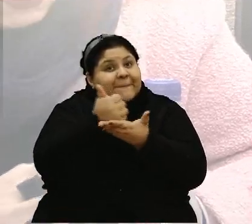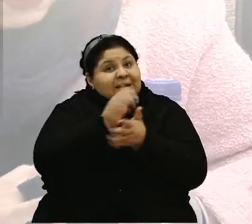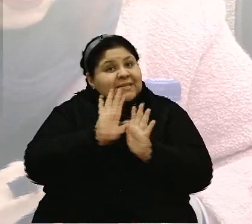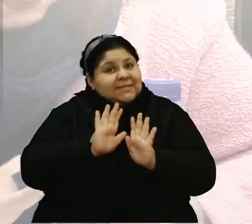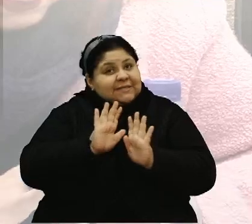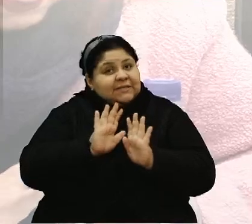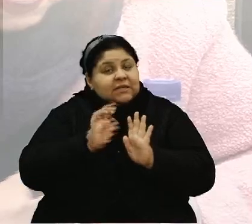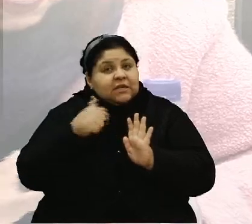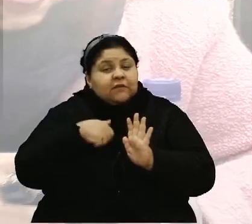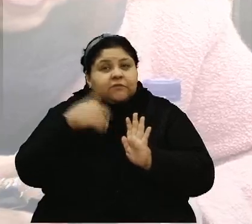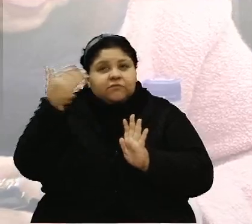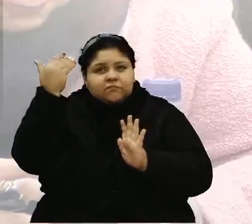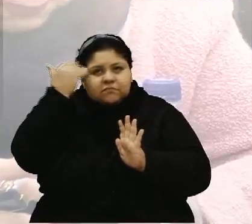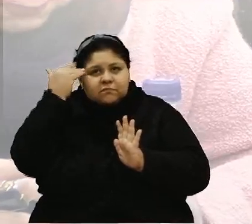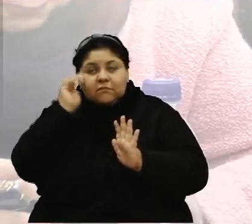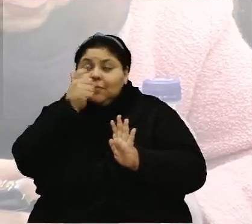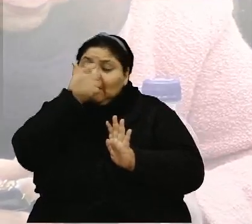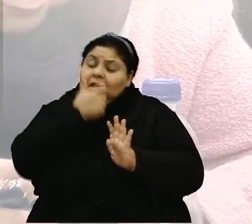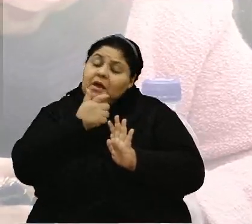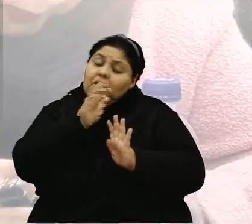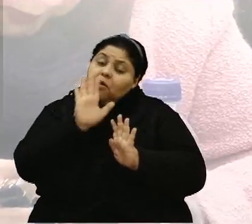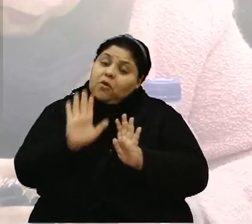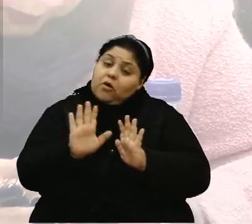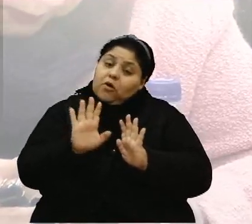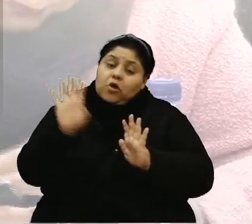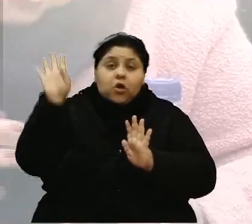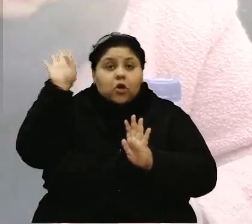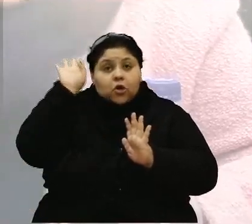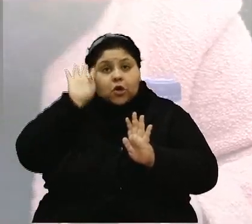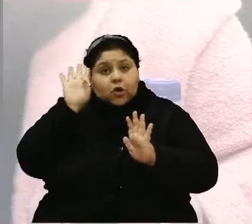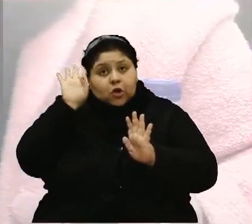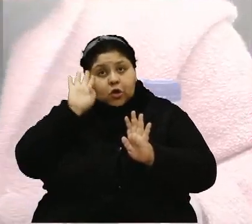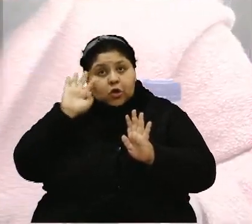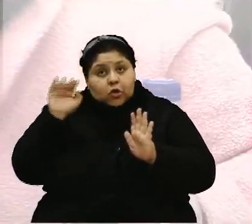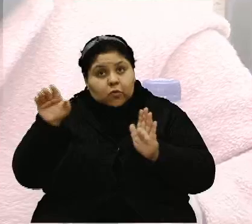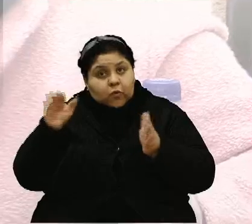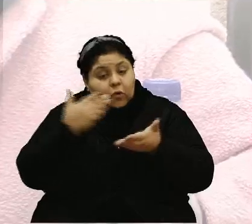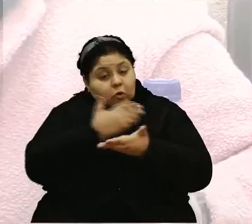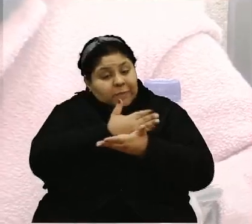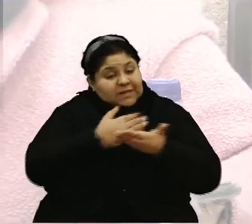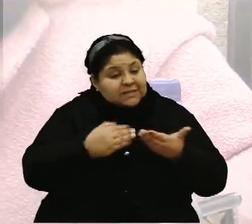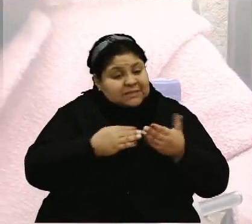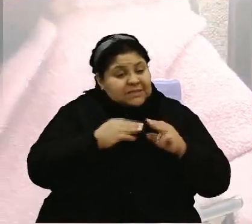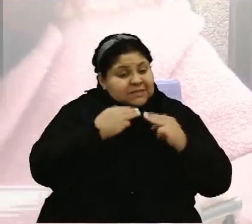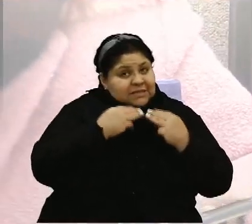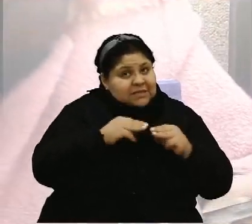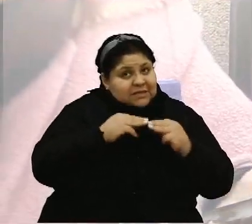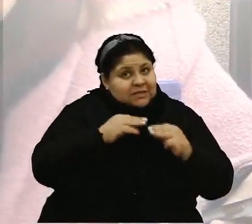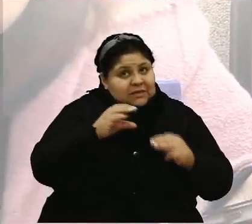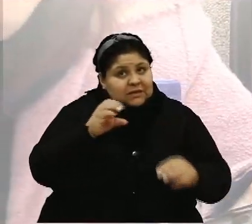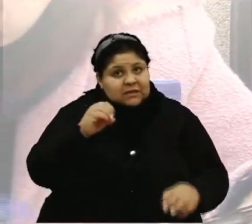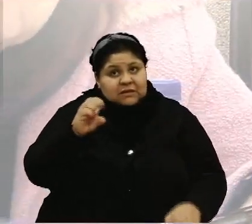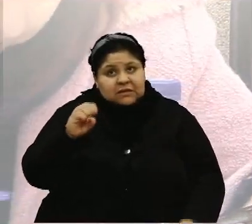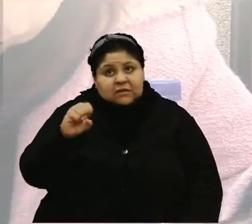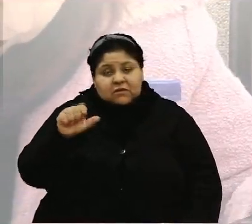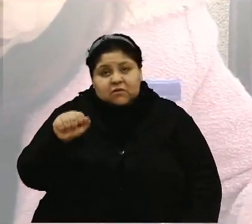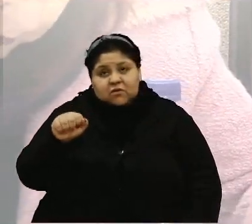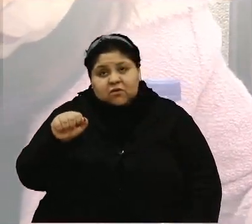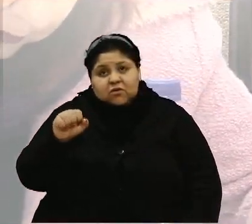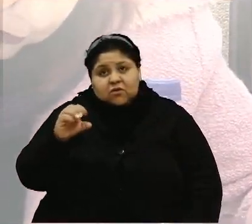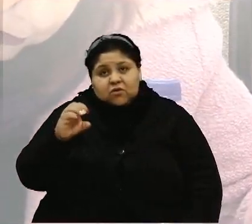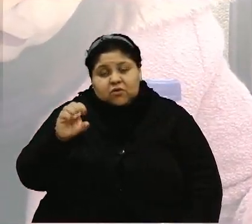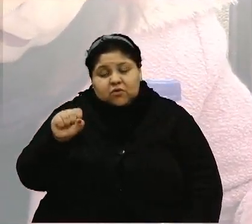estou sabendo, parece-me que quarta-feira vão chegar as máquinas. Lá na Oscar Serafini, do